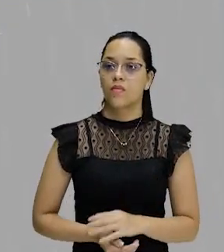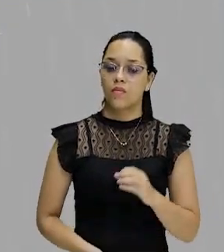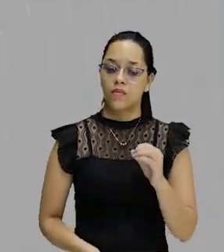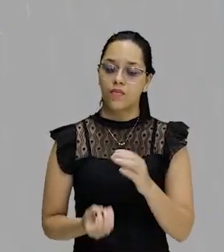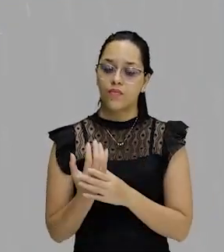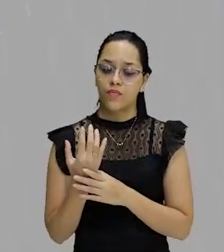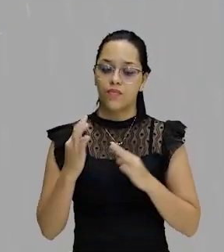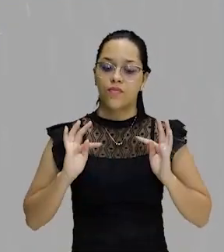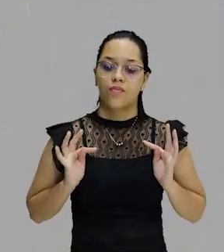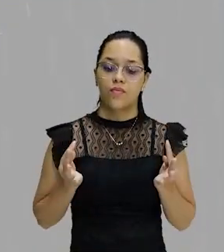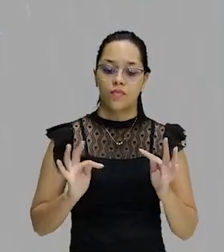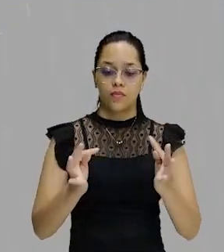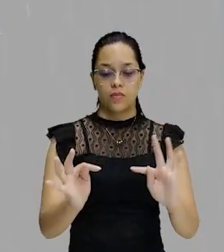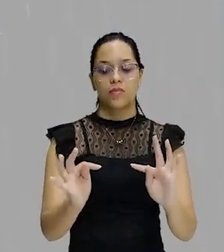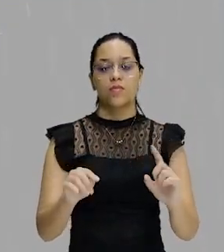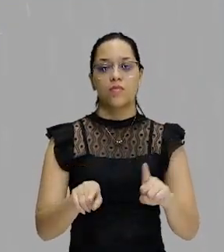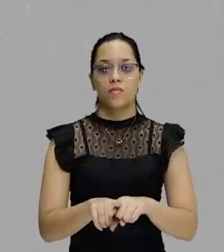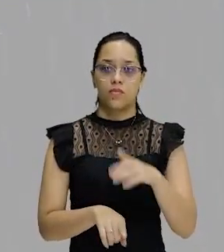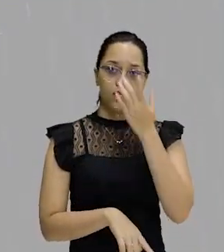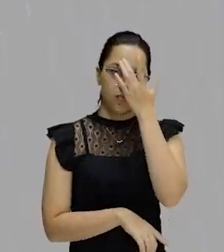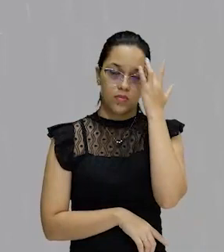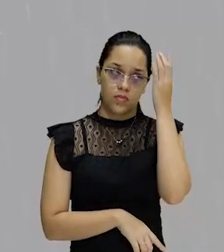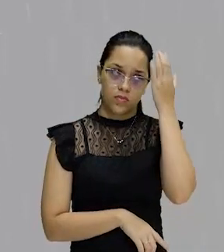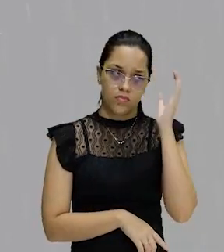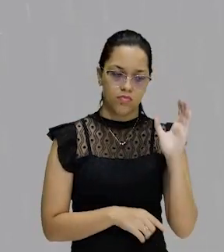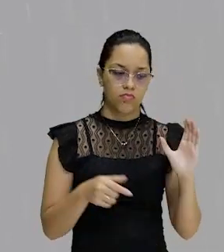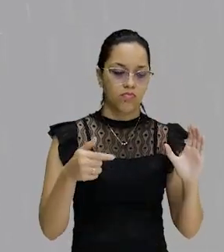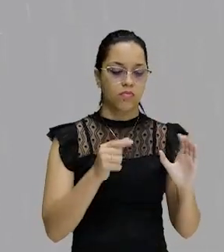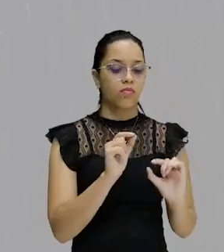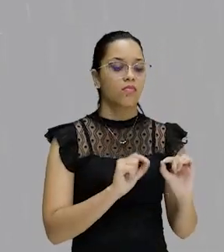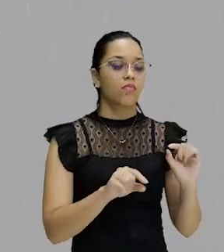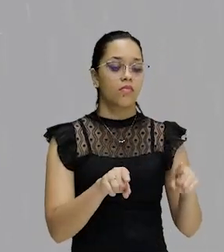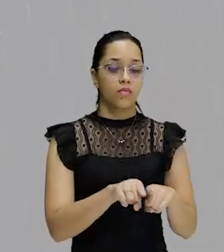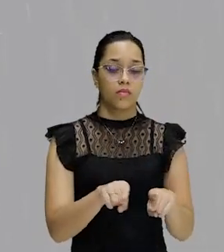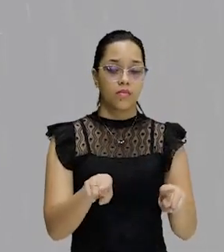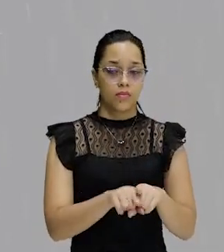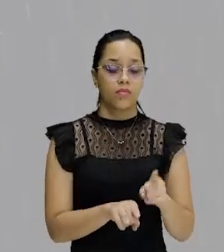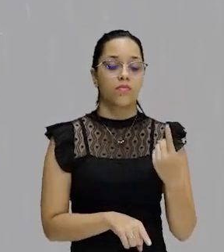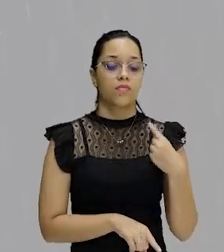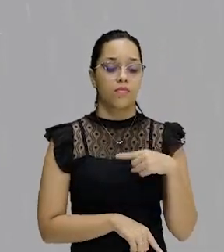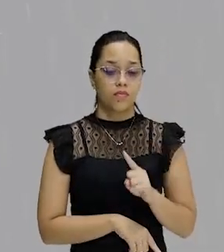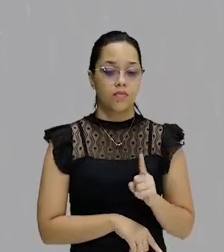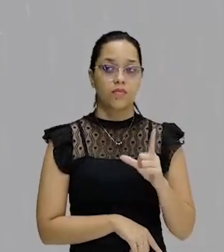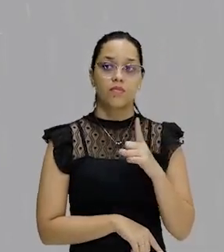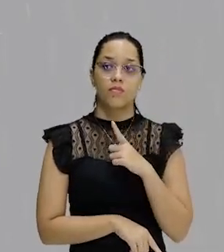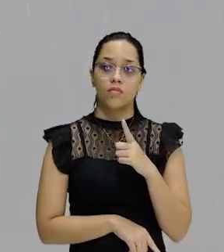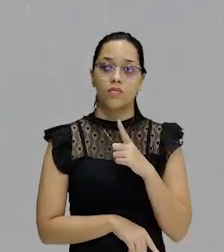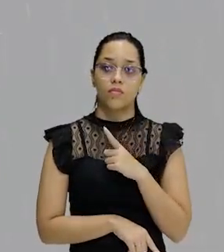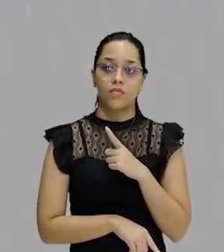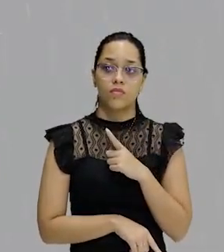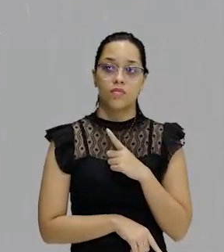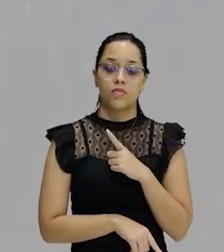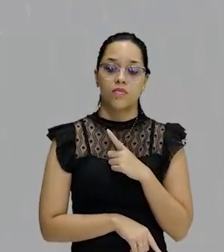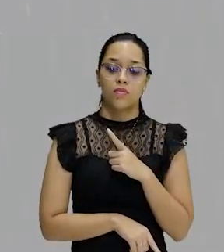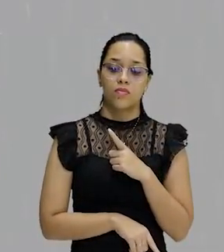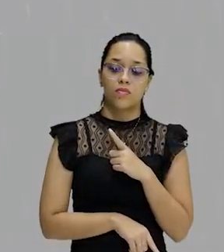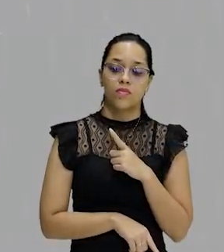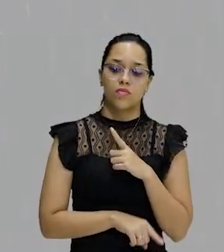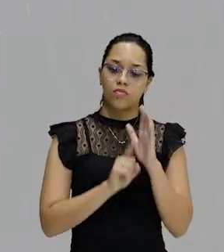invenção tecnológica. Os cientistas, olha só, também iriam se atirar nessa